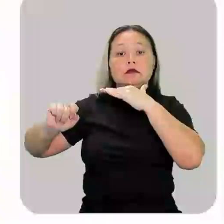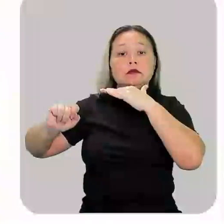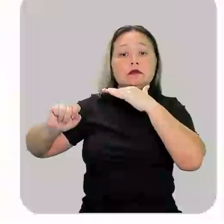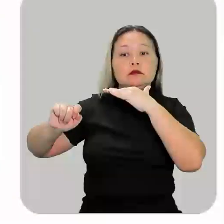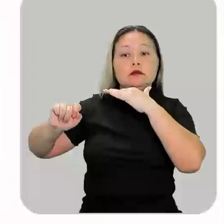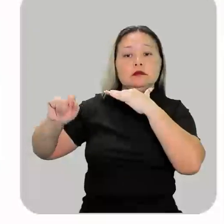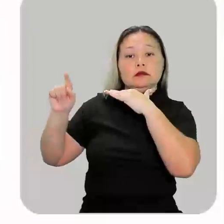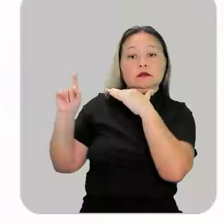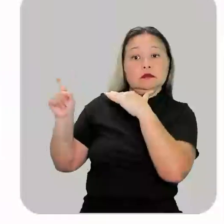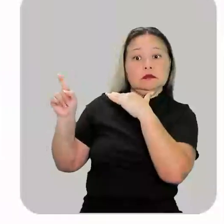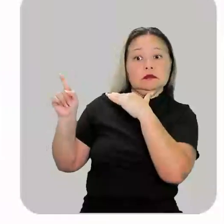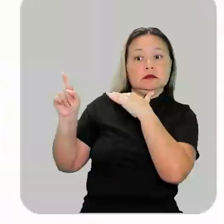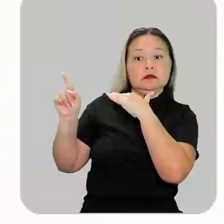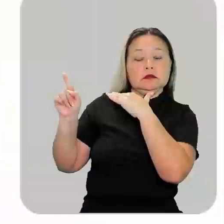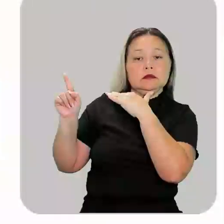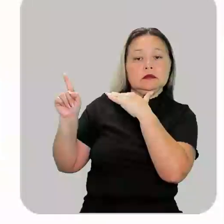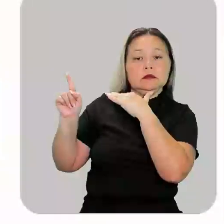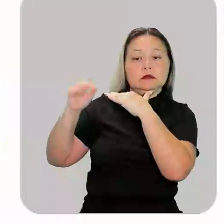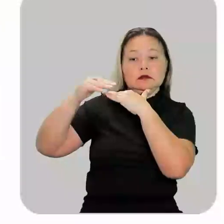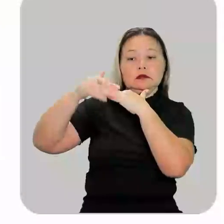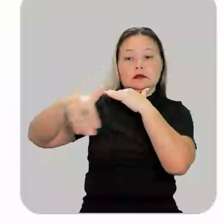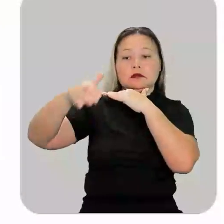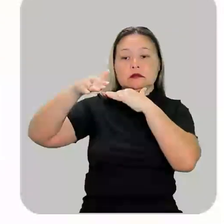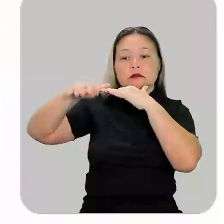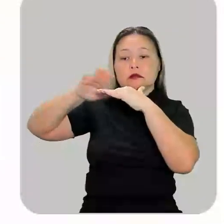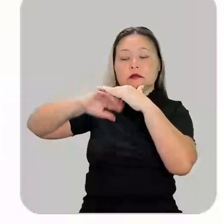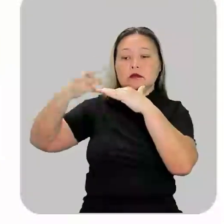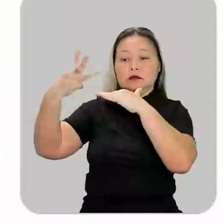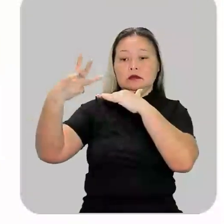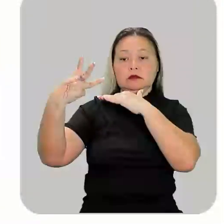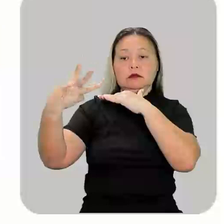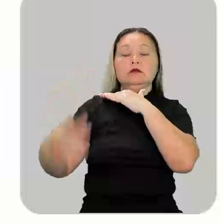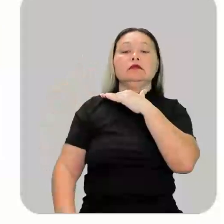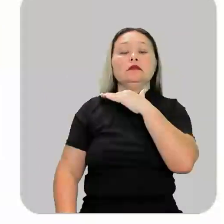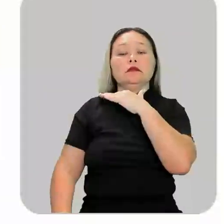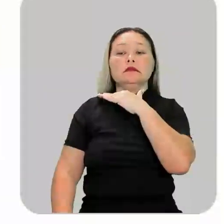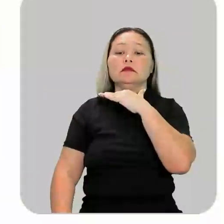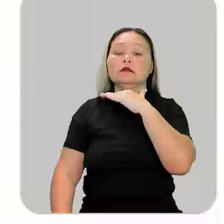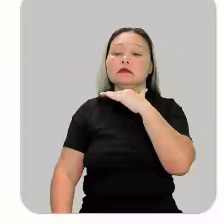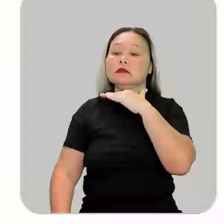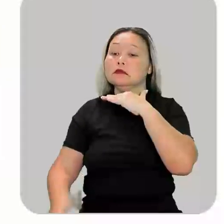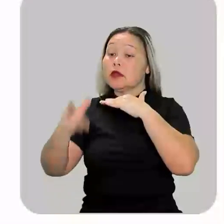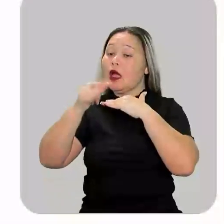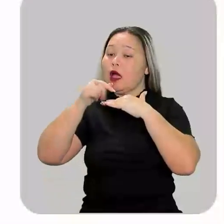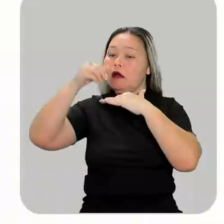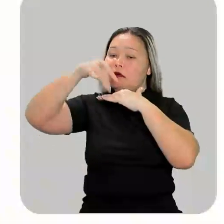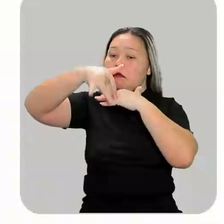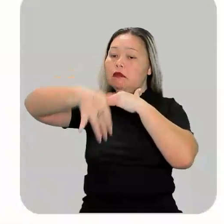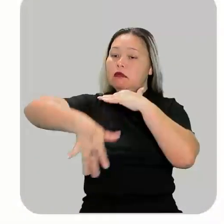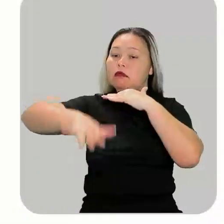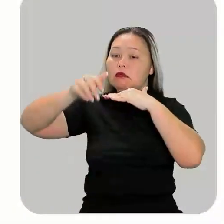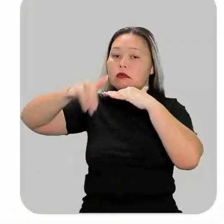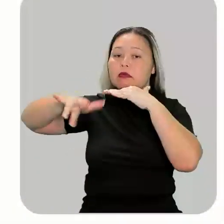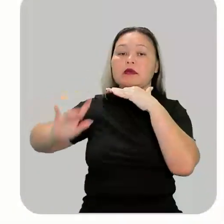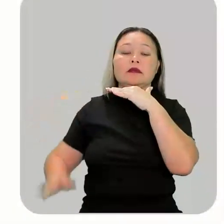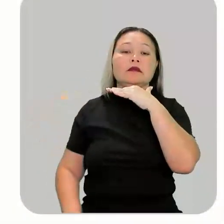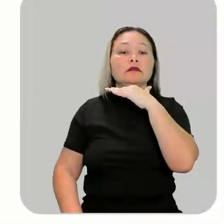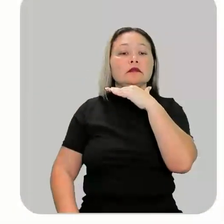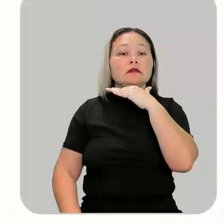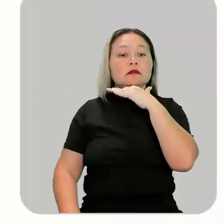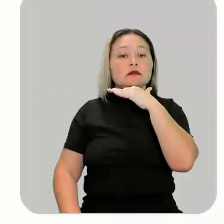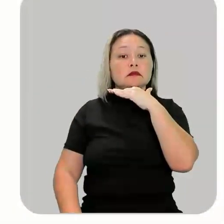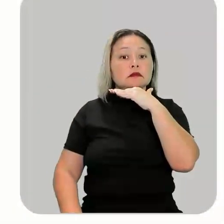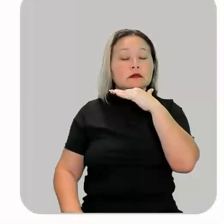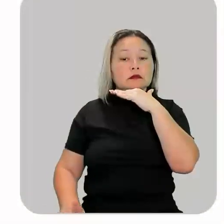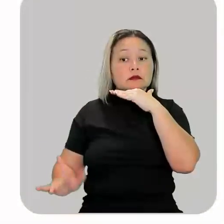é 3 quedas. 3 quedas, 3 olha lá. caídas, né? 3 caídas de água, tem 3 quedas. Beleza, essa é a palavra-chave.